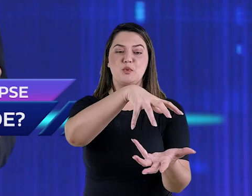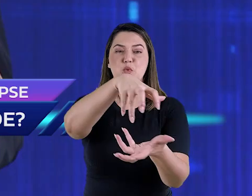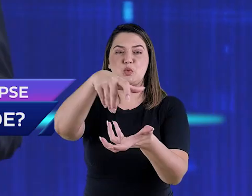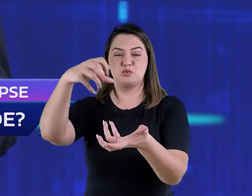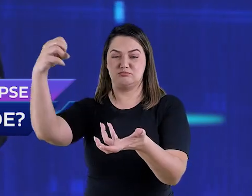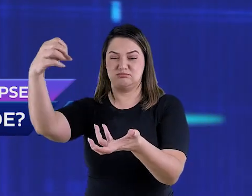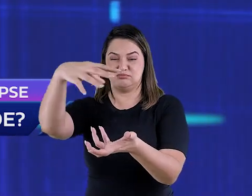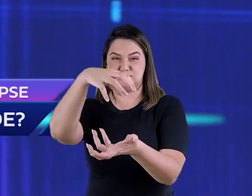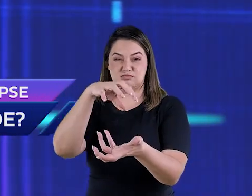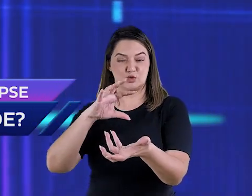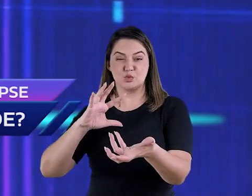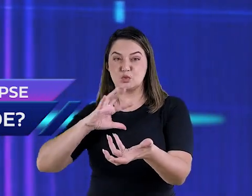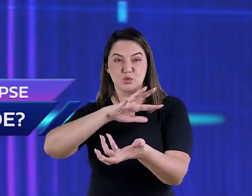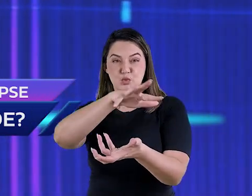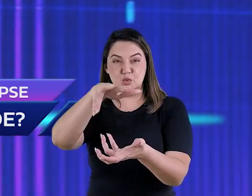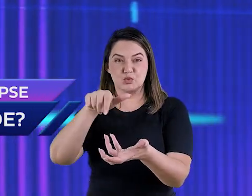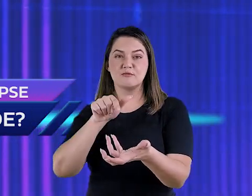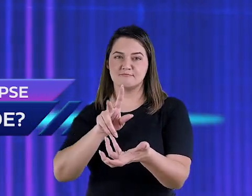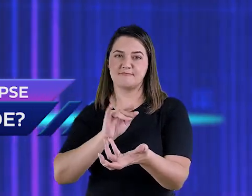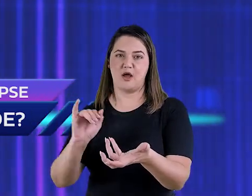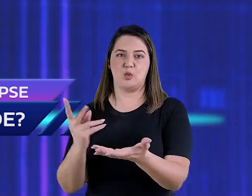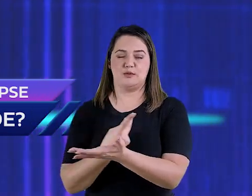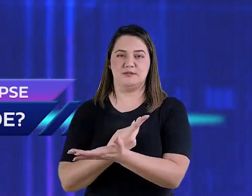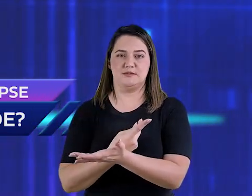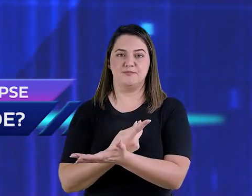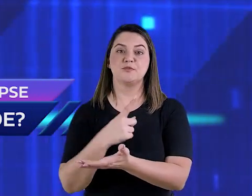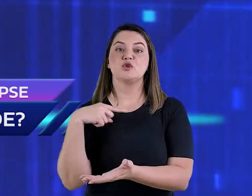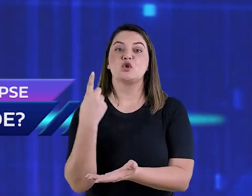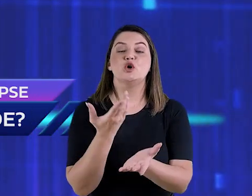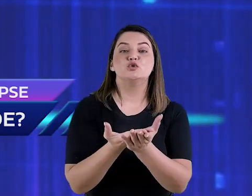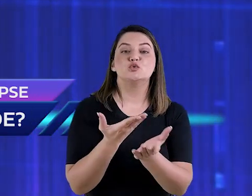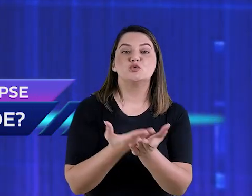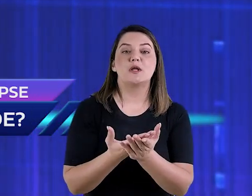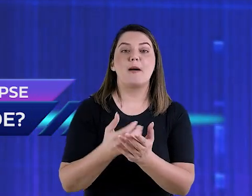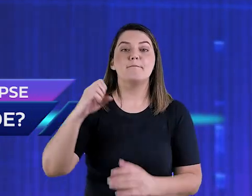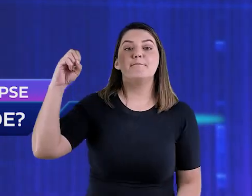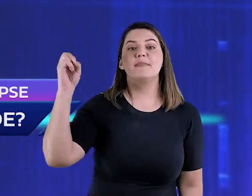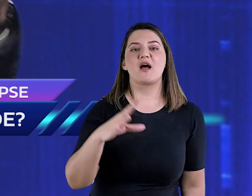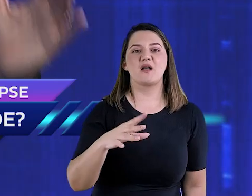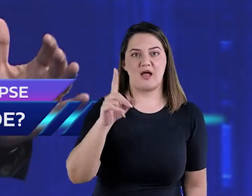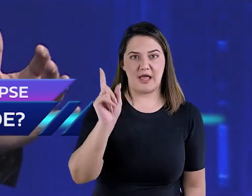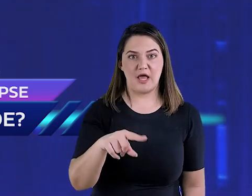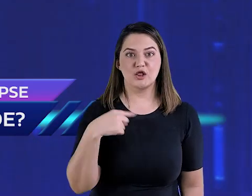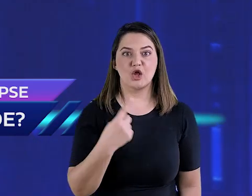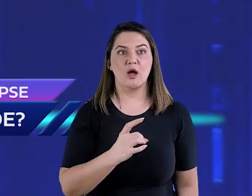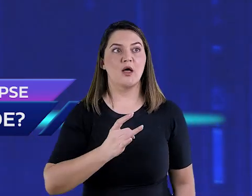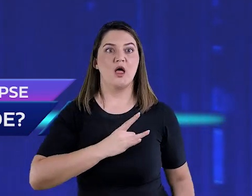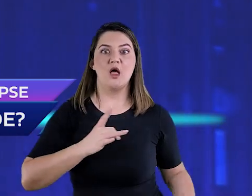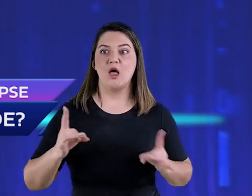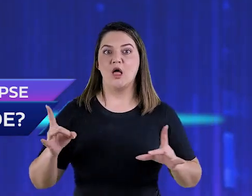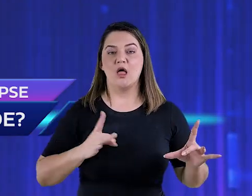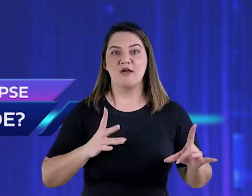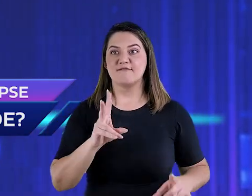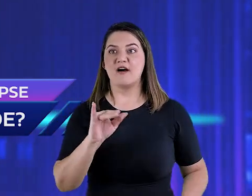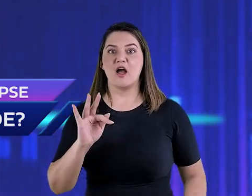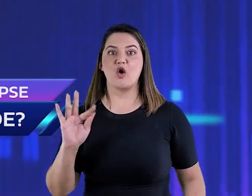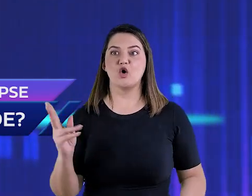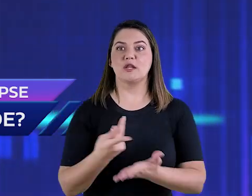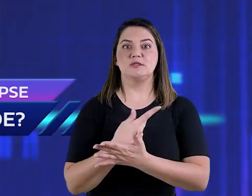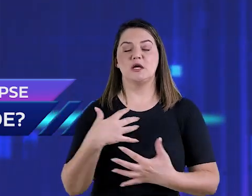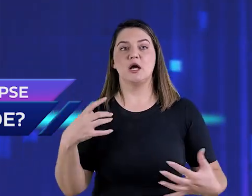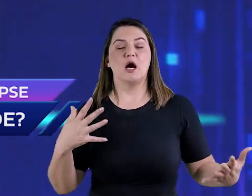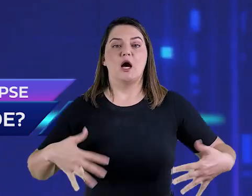Ao estudarmos sobre as pragas, entenda que o objetivo não é enfatizar as tragédias que se aproximam. É